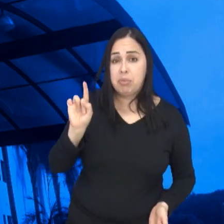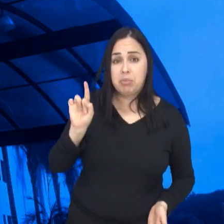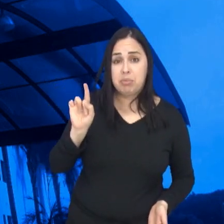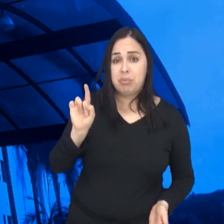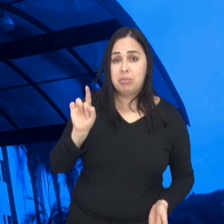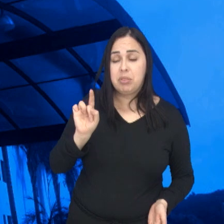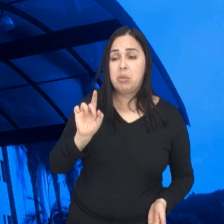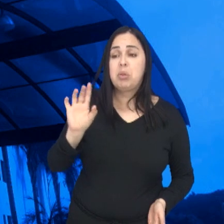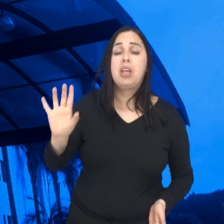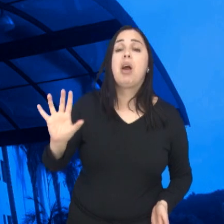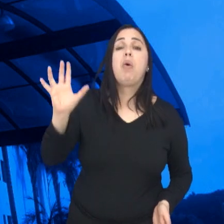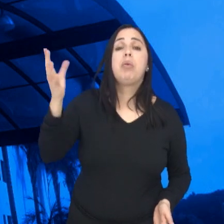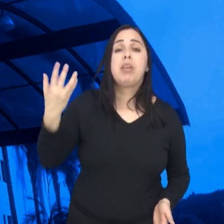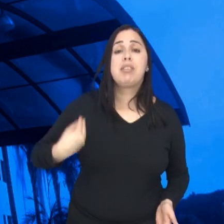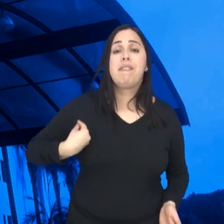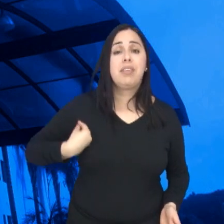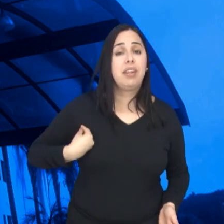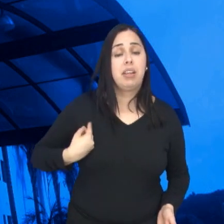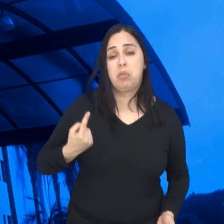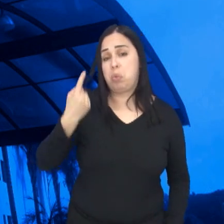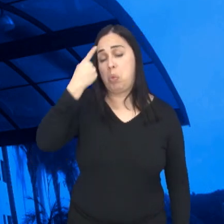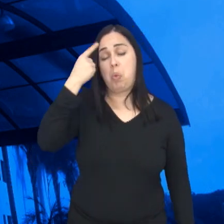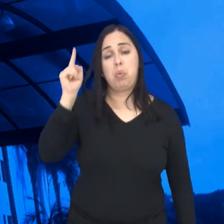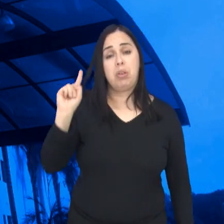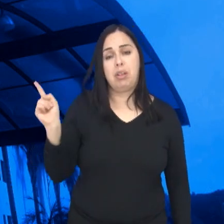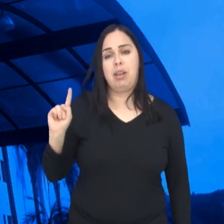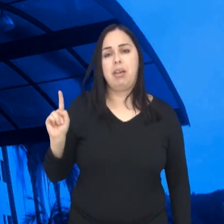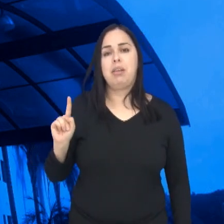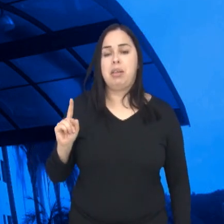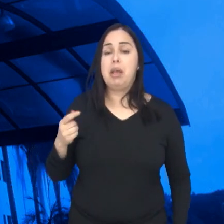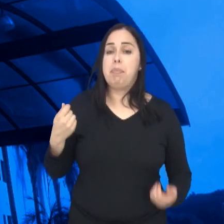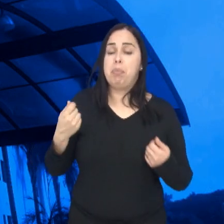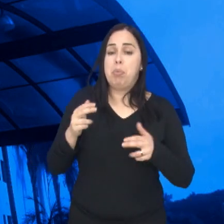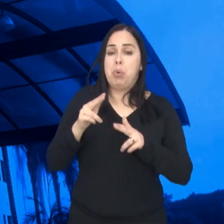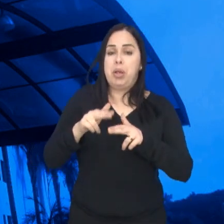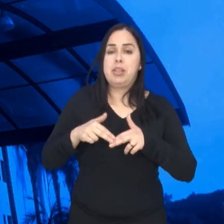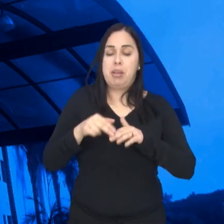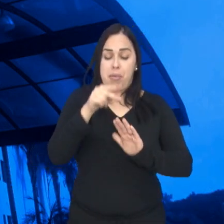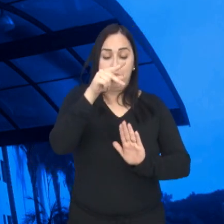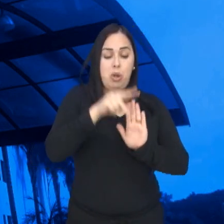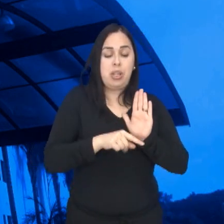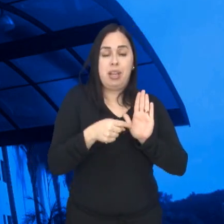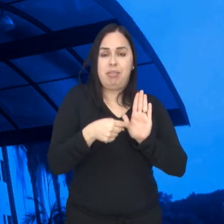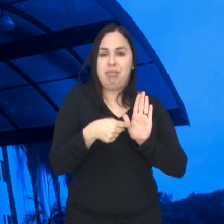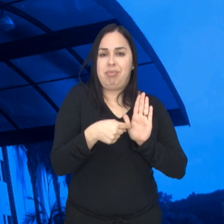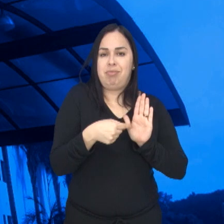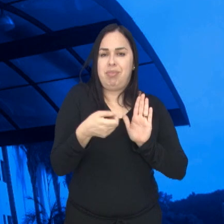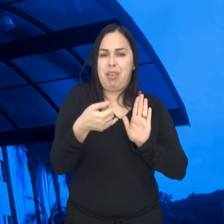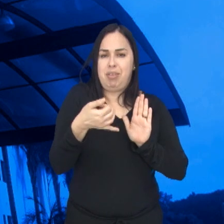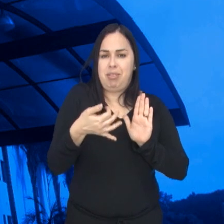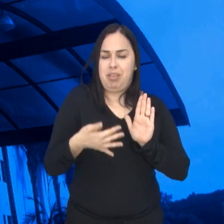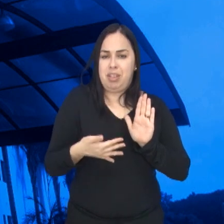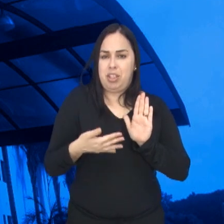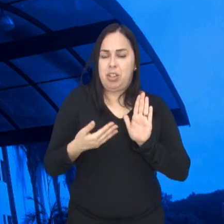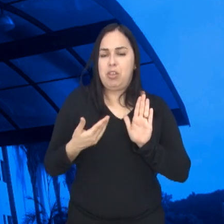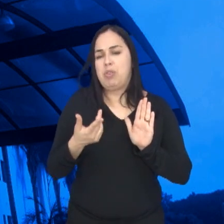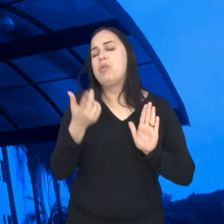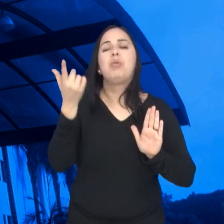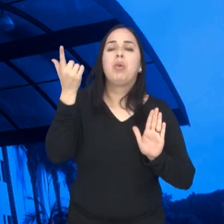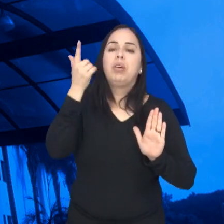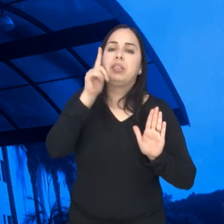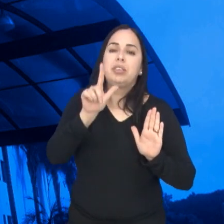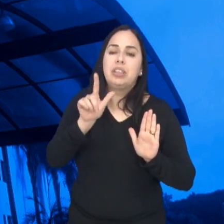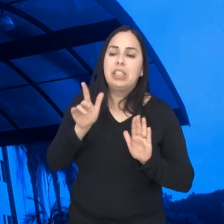dos lares. Nós não sabemos e precisamos de um projeto onde tenhamos a condição